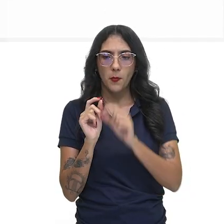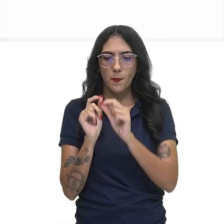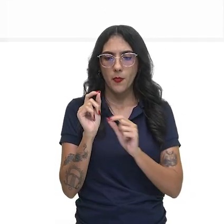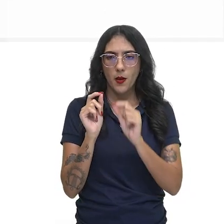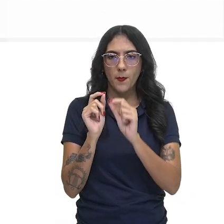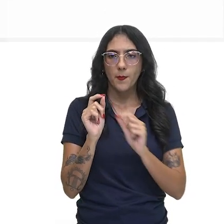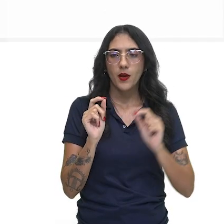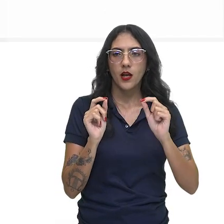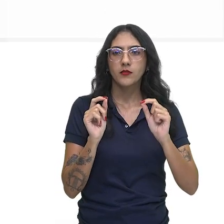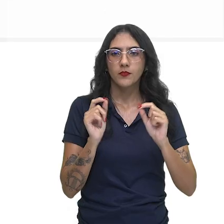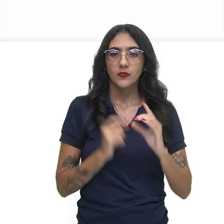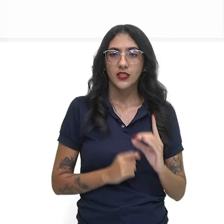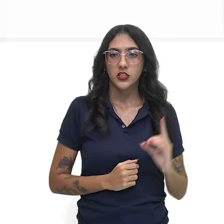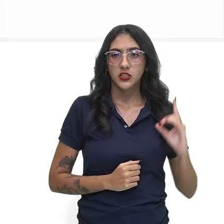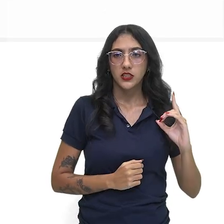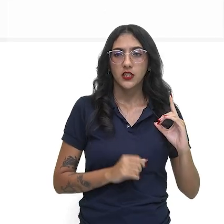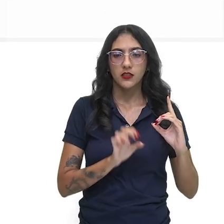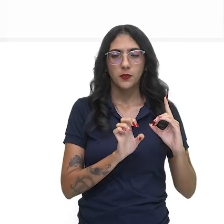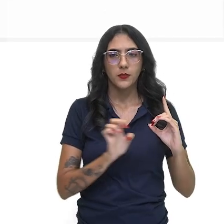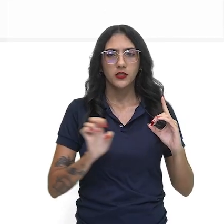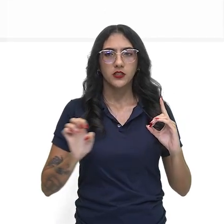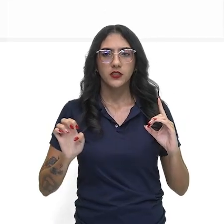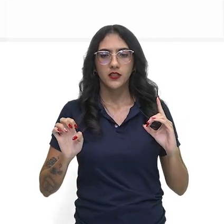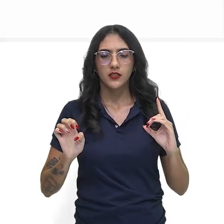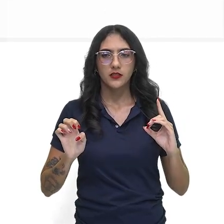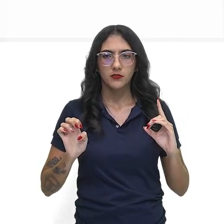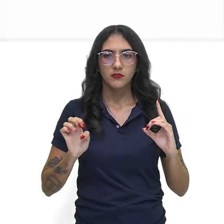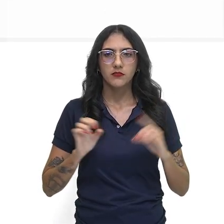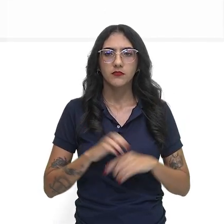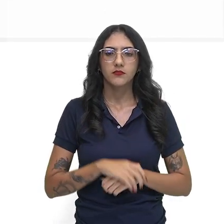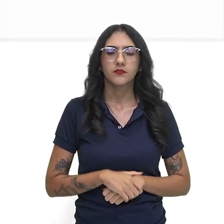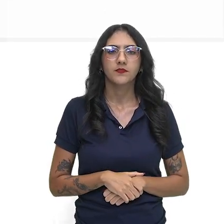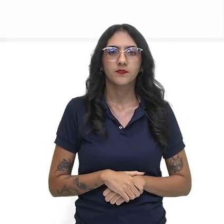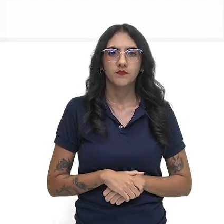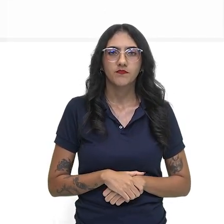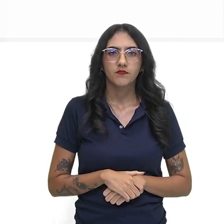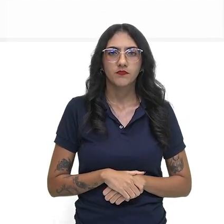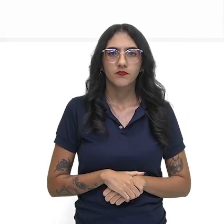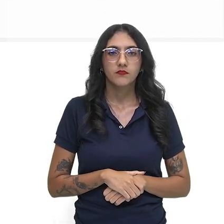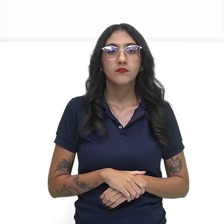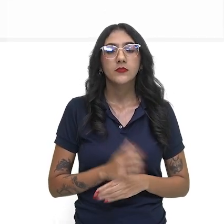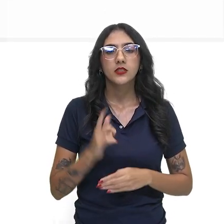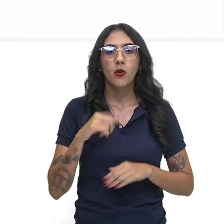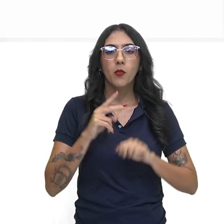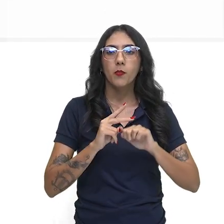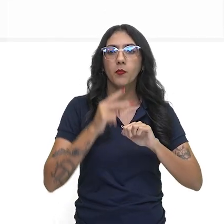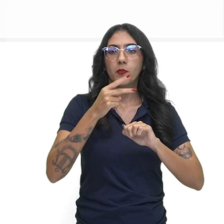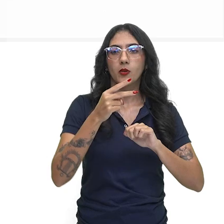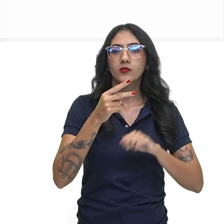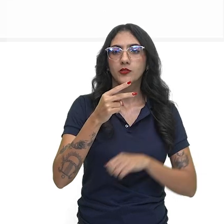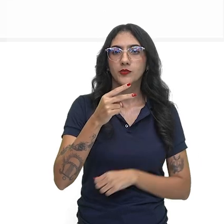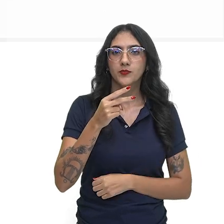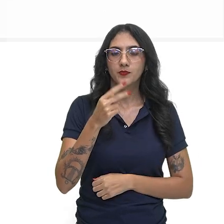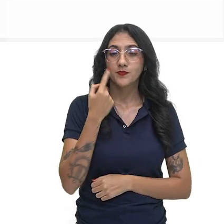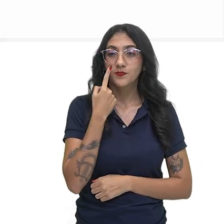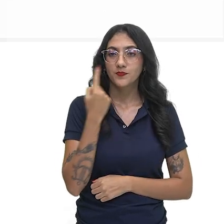Ela veio da direita para a esquerda, ou seja, ela andou para a esquerda. O expoente é 2 e é positivo. Está aqui,